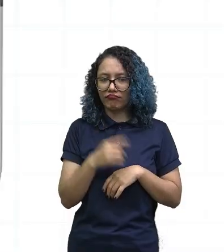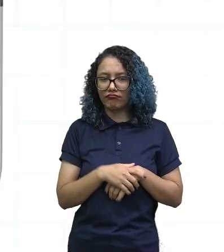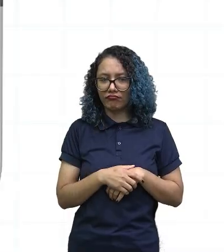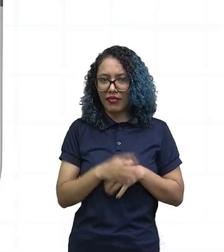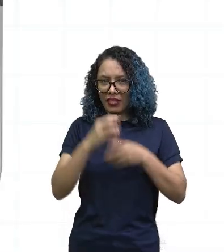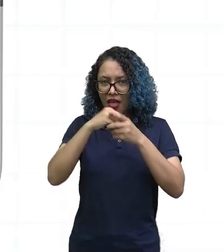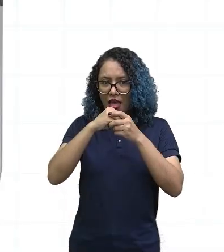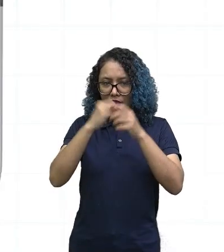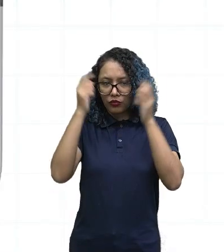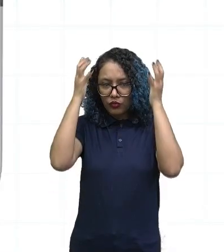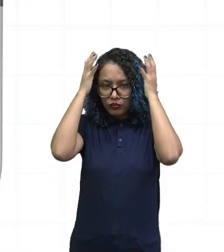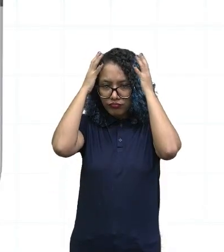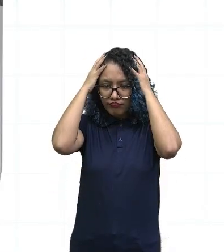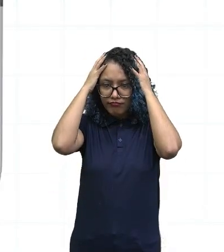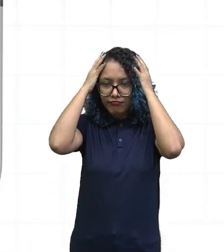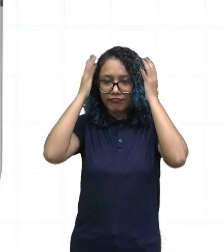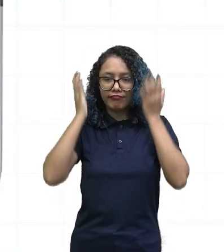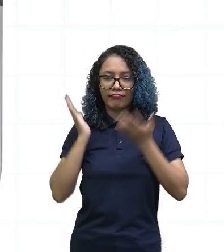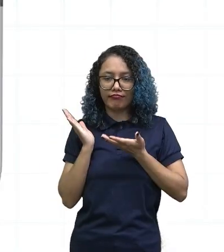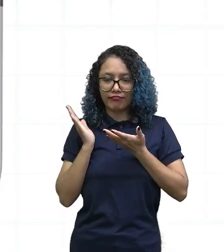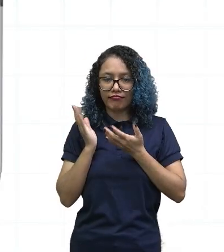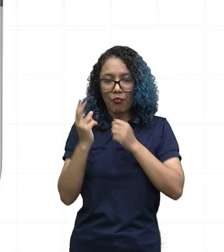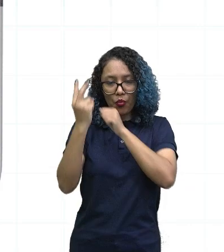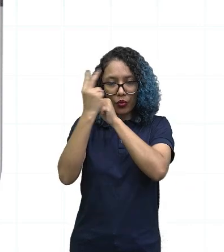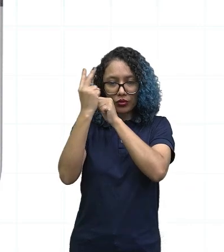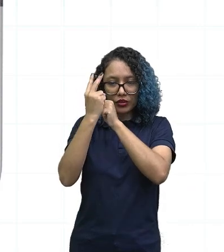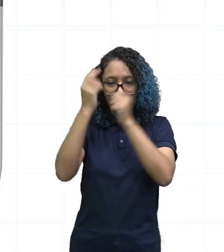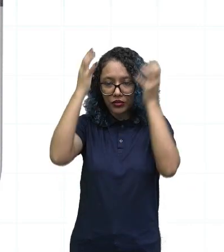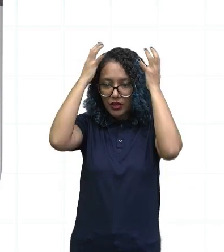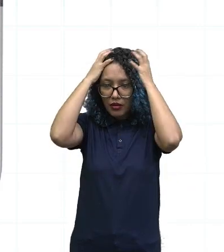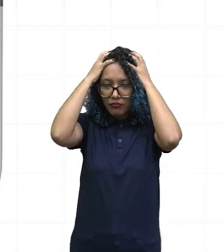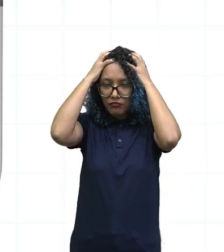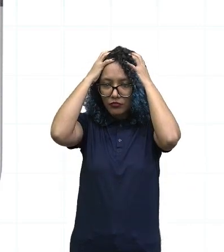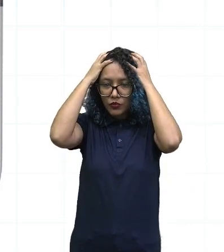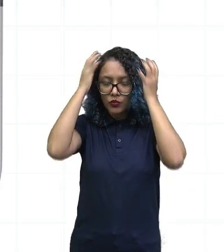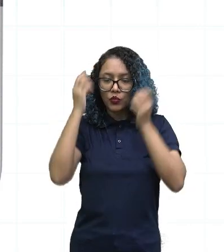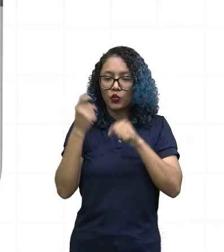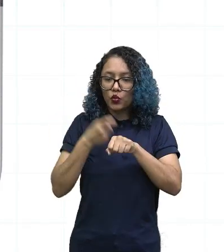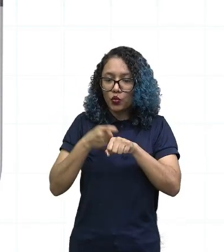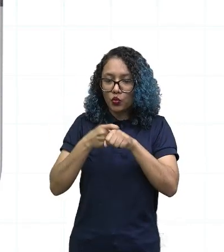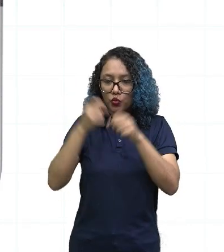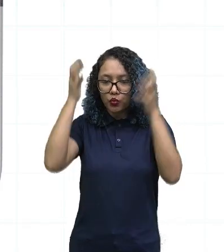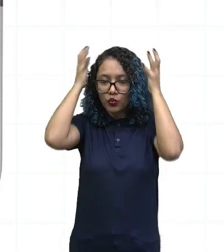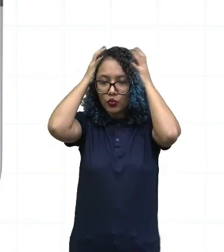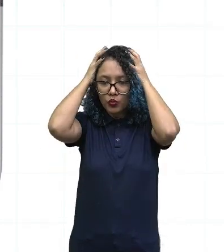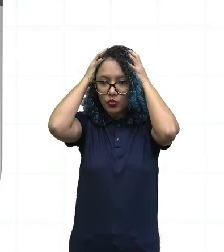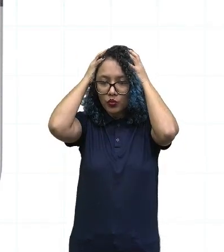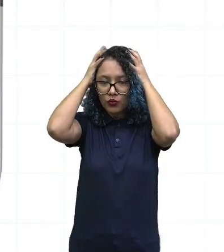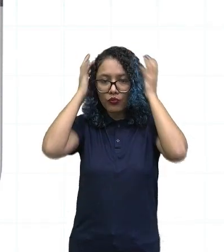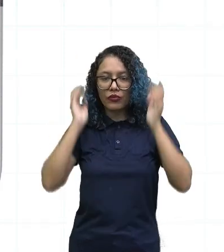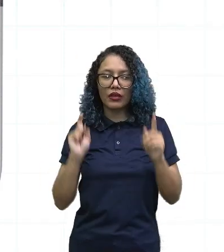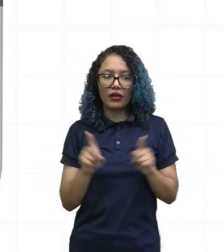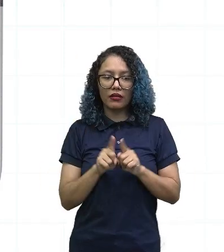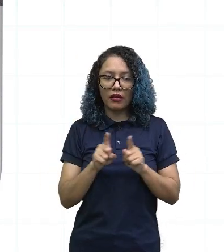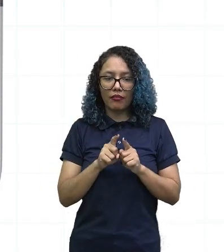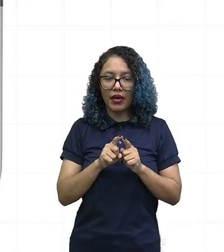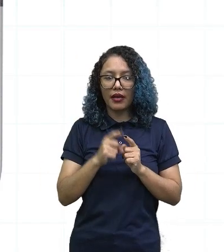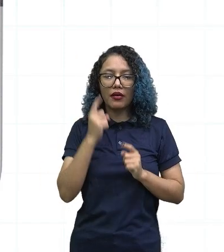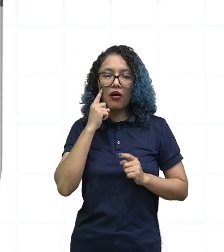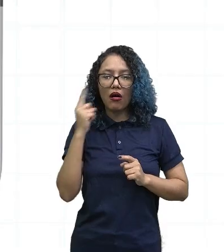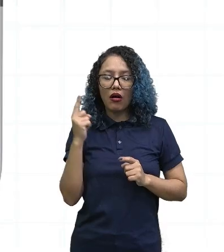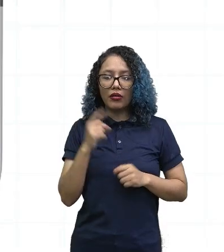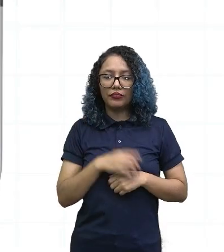nossa cabeça, protegida ali pelo crânio, né? E aqui abaixo a gente consegue observar os nervos,